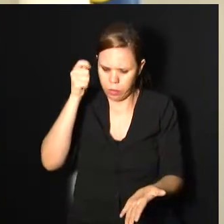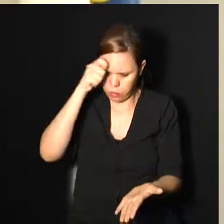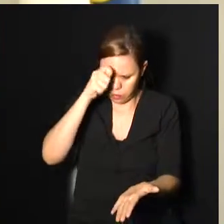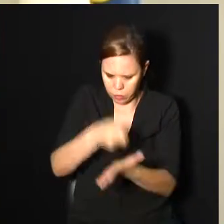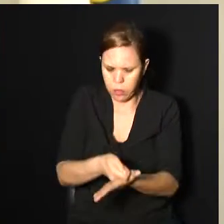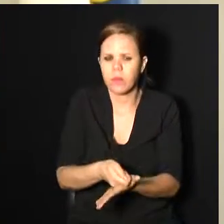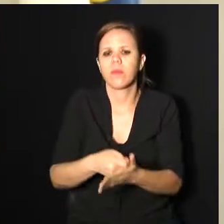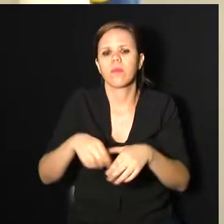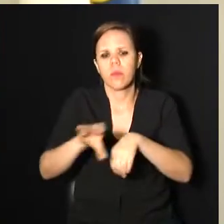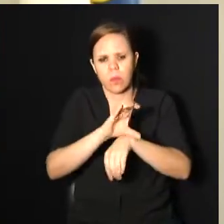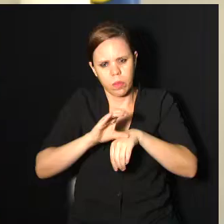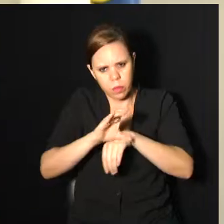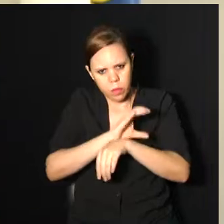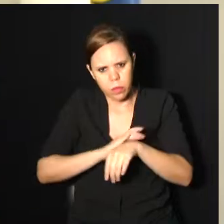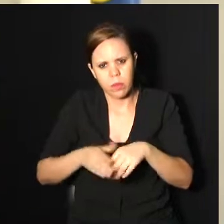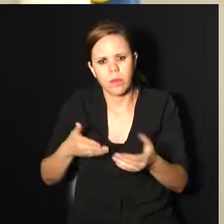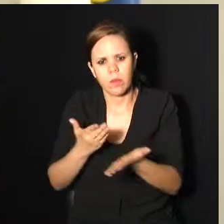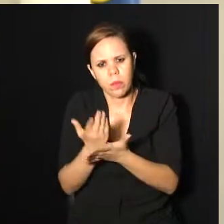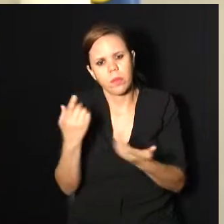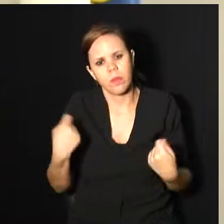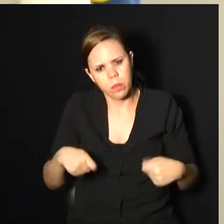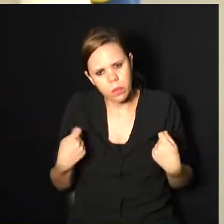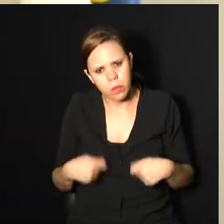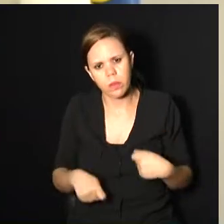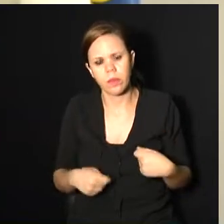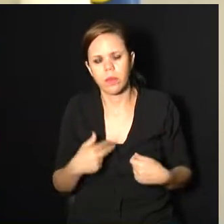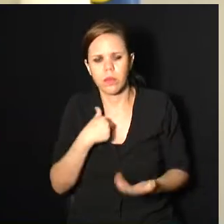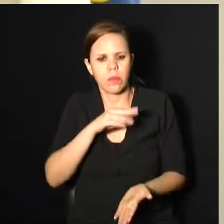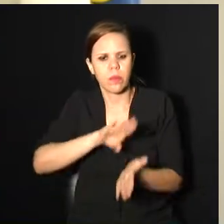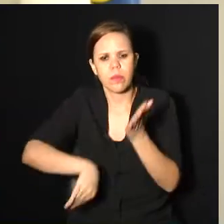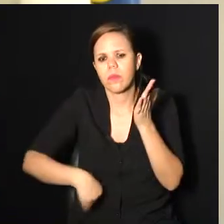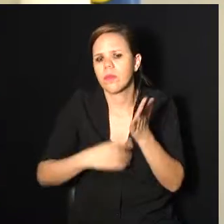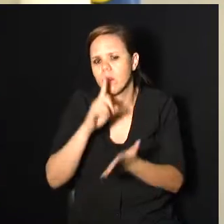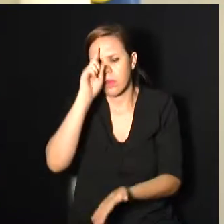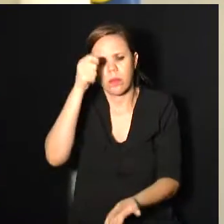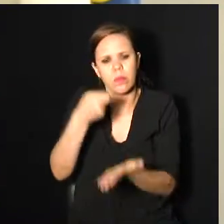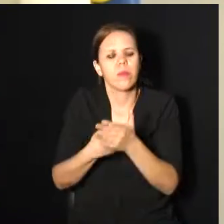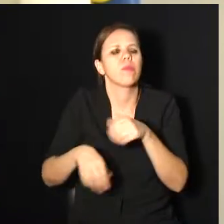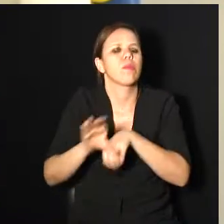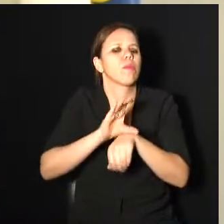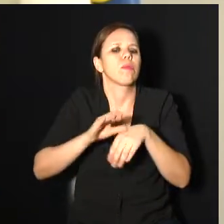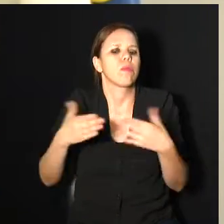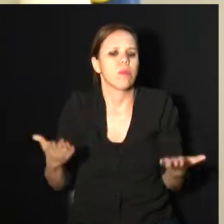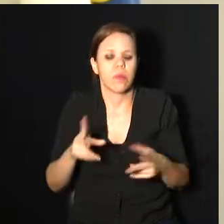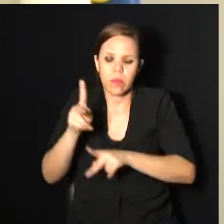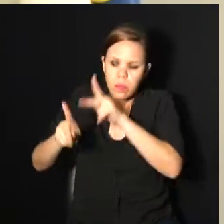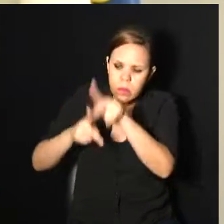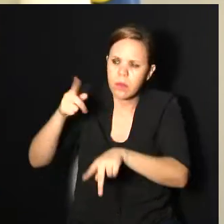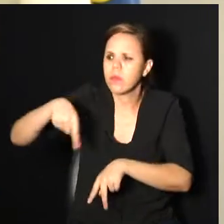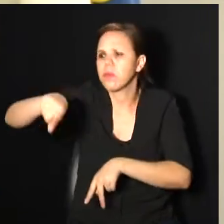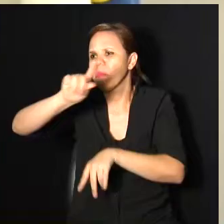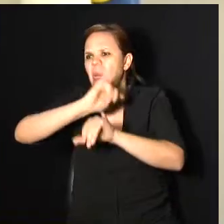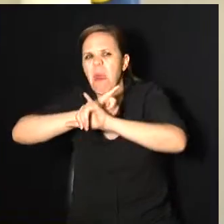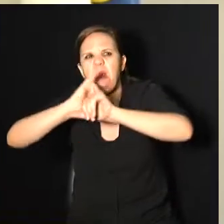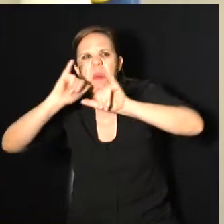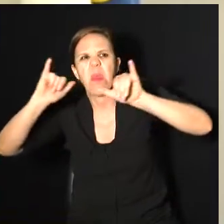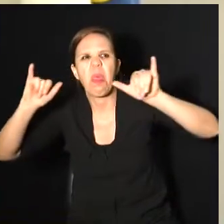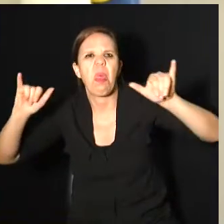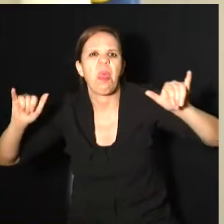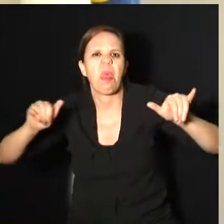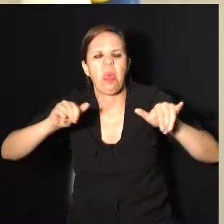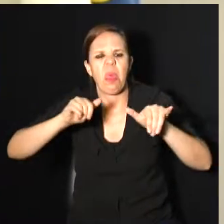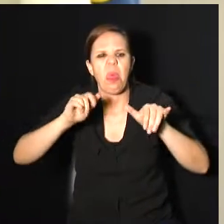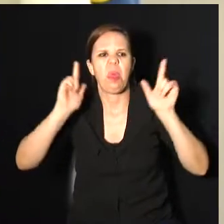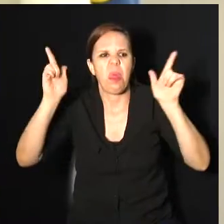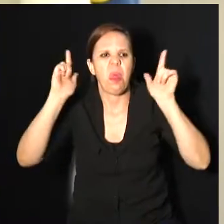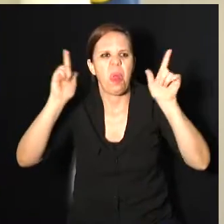acho que essa questão de se colocar, retirar as garantias constitucionais porque as pessoas vão sair protestar ou porque vão fazer